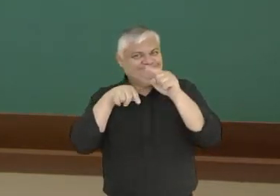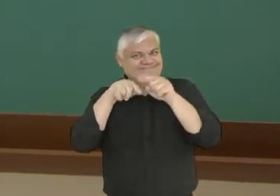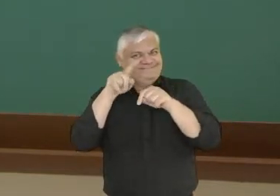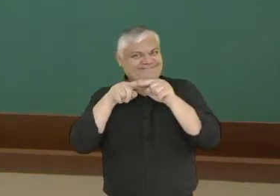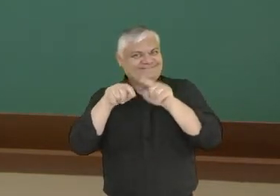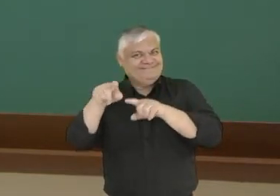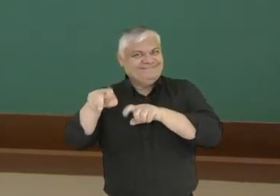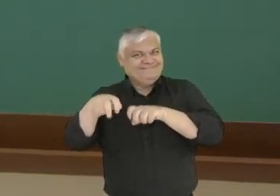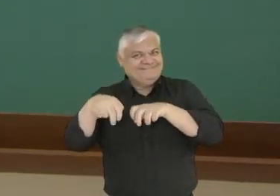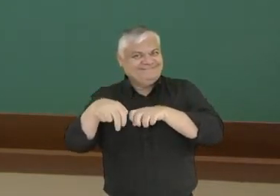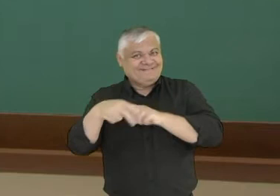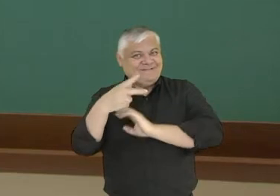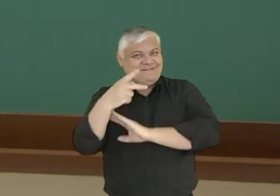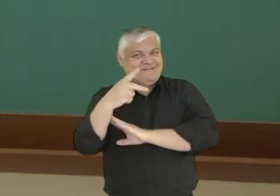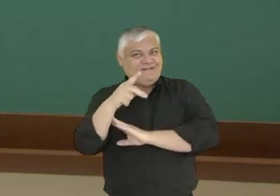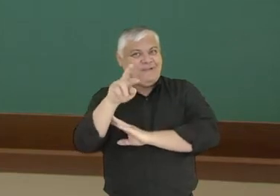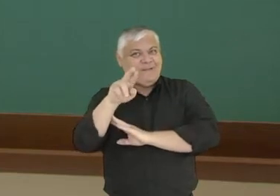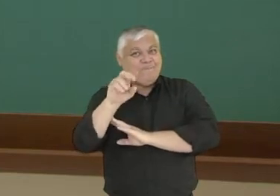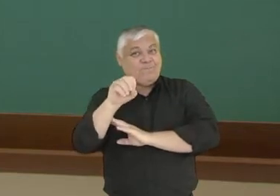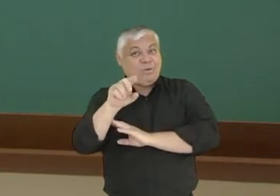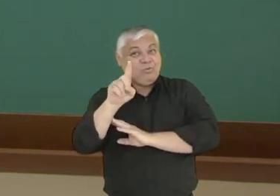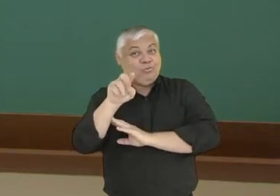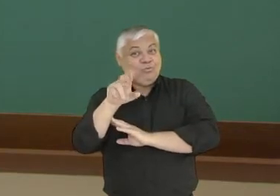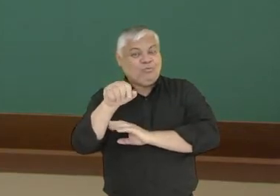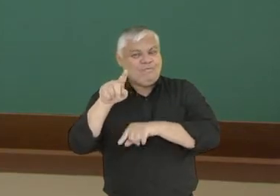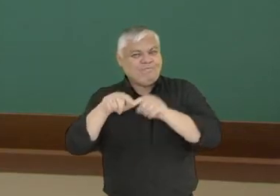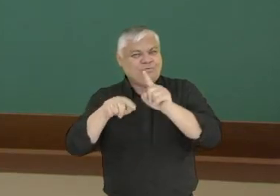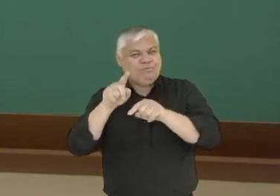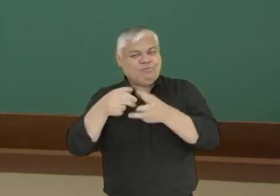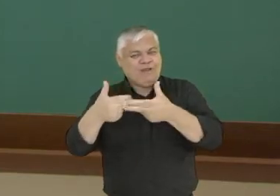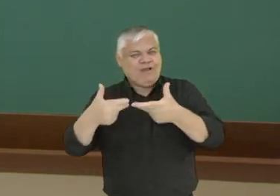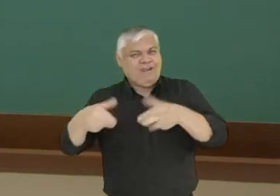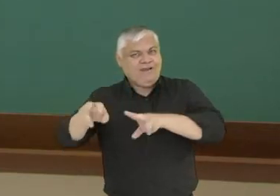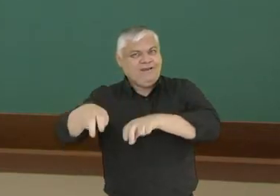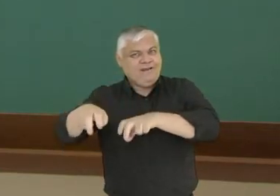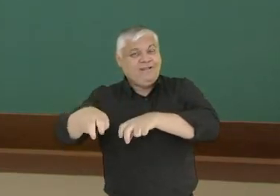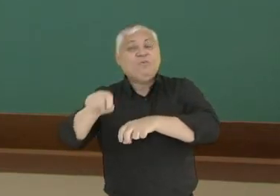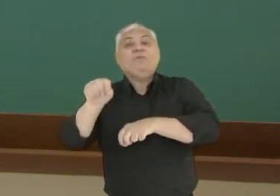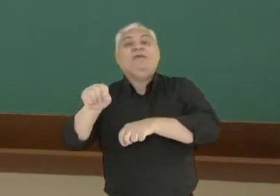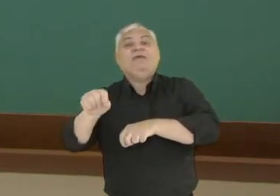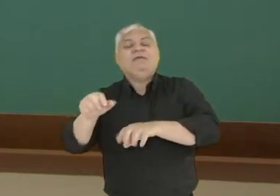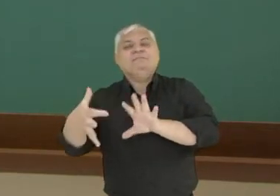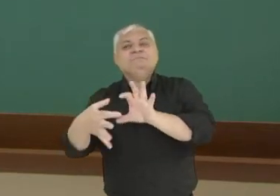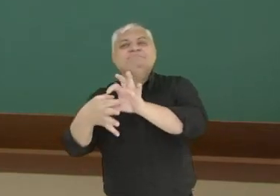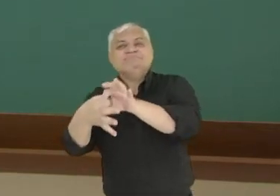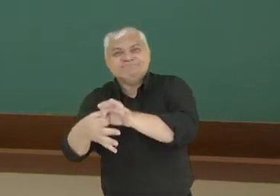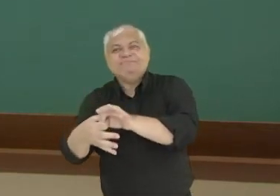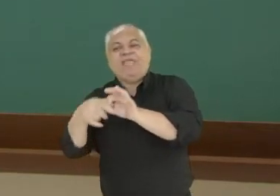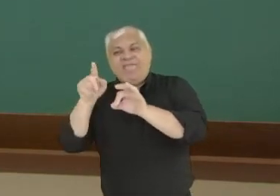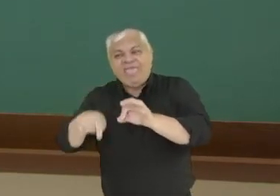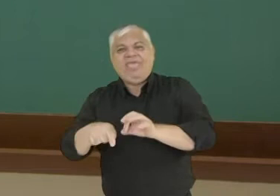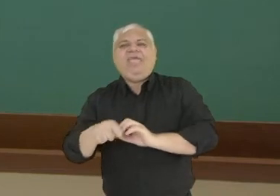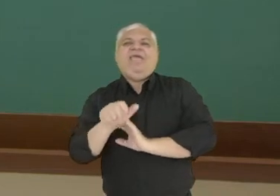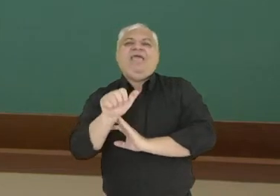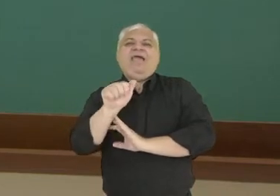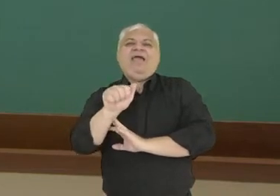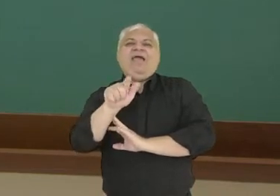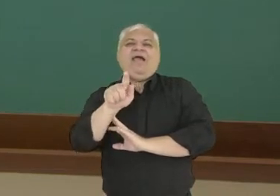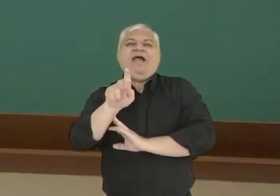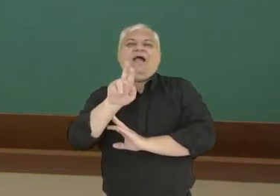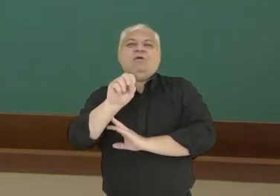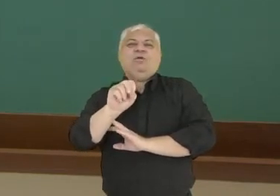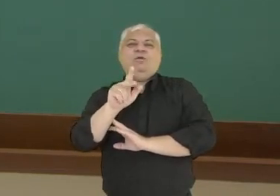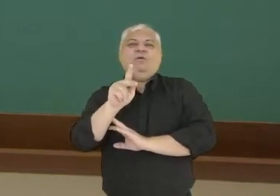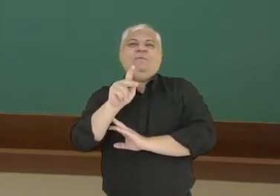produtos agrícolas ou seja esse eu tenho um produto agrícola está ligado à atividade agropecuária